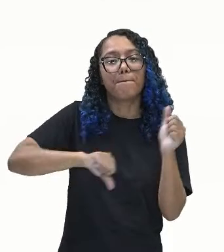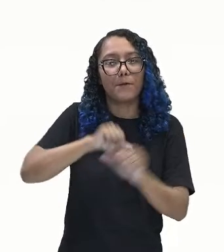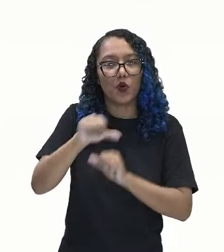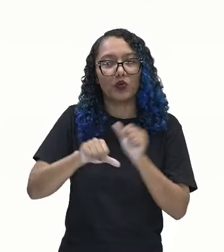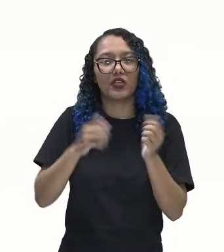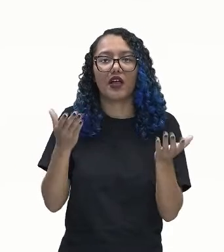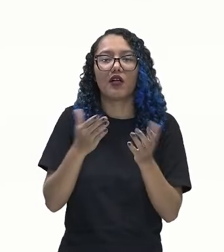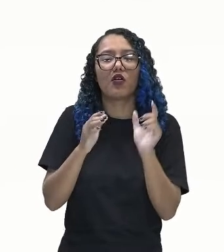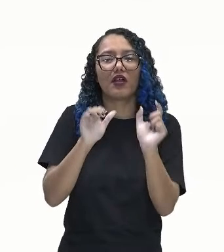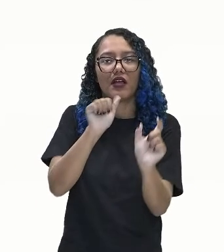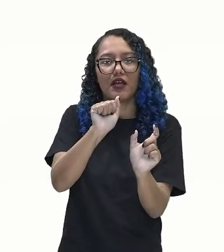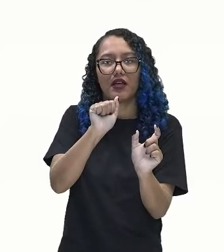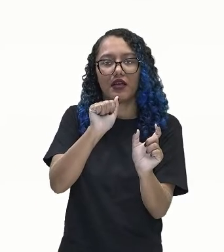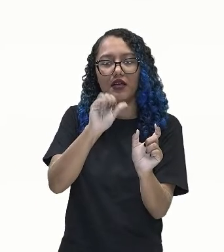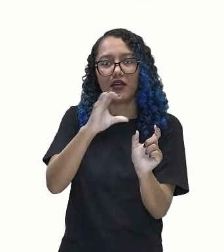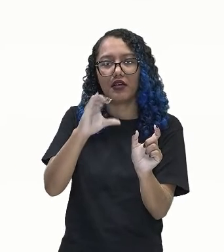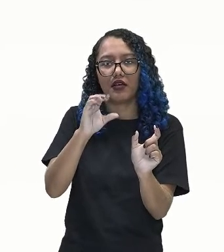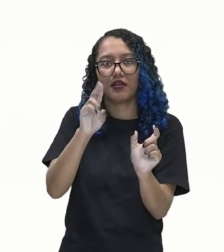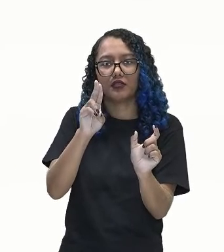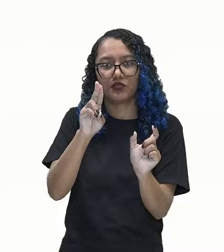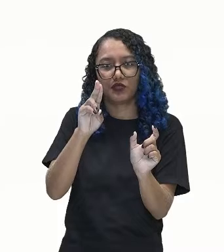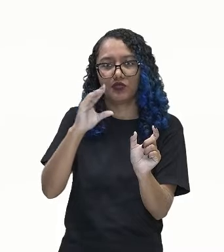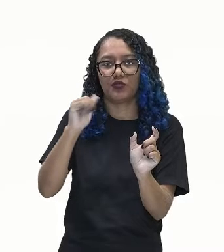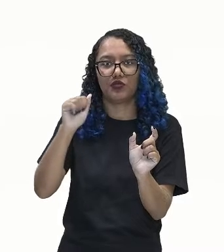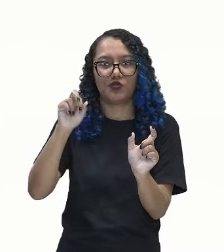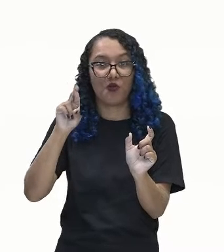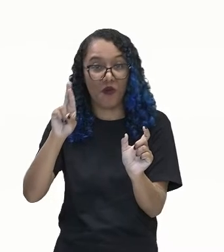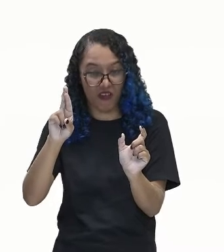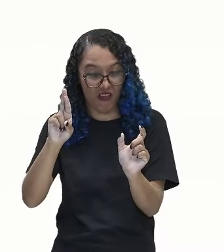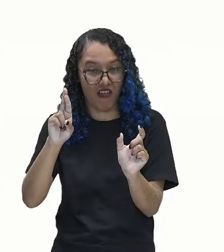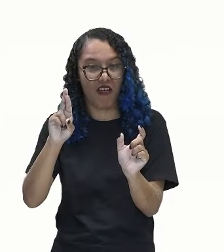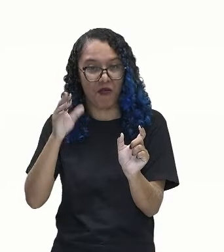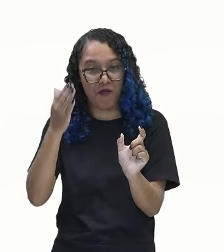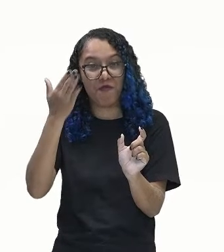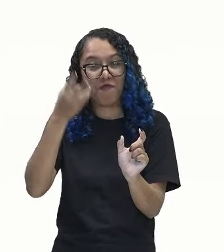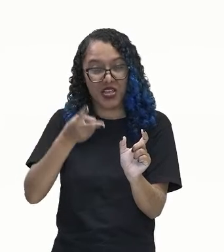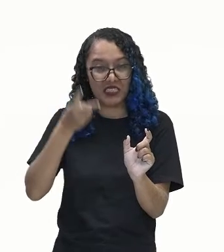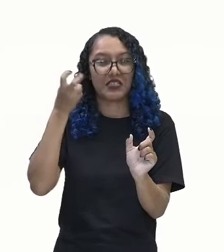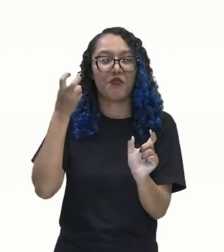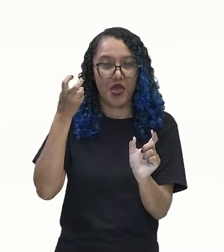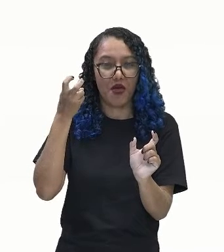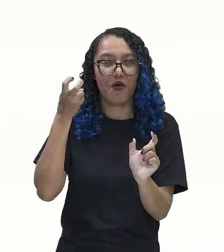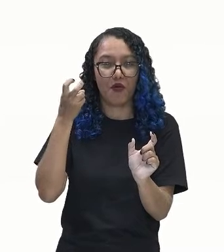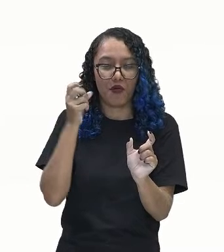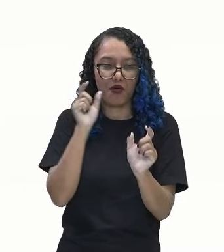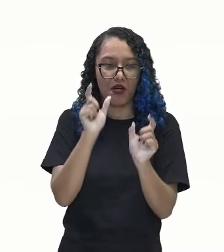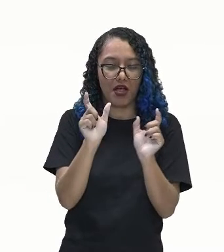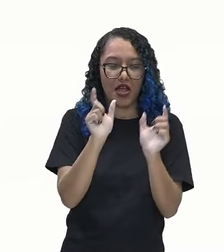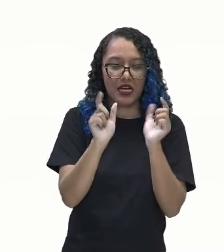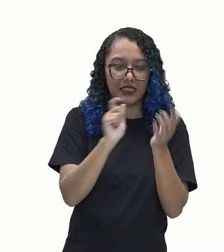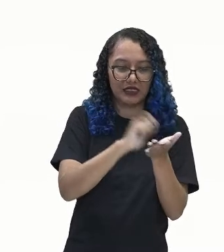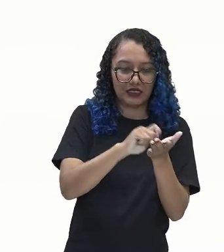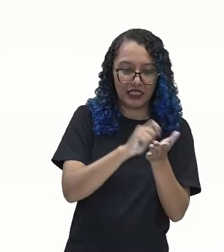aqui uma diferença na escrita. Percebam que a escrita mudou com o passar do tempo. Isso aqui já tem